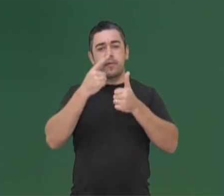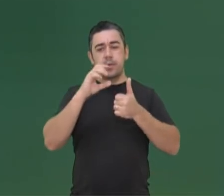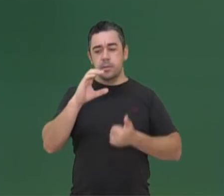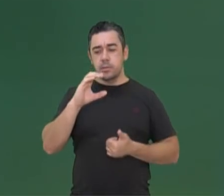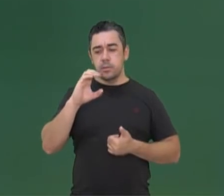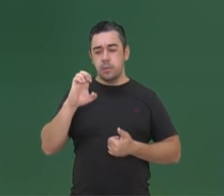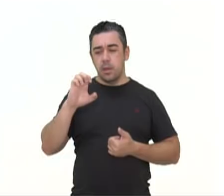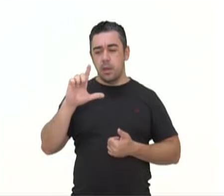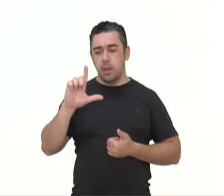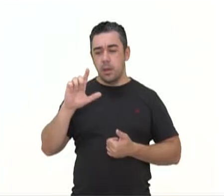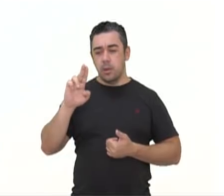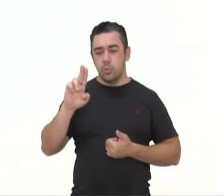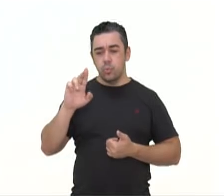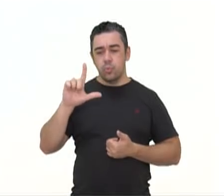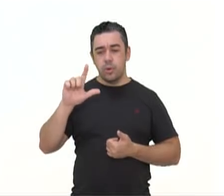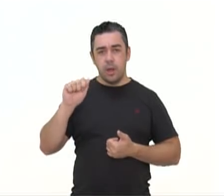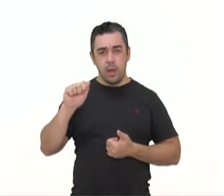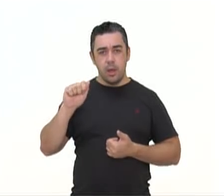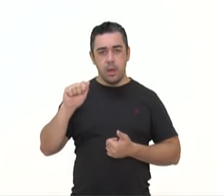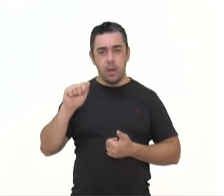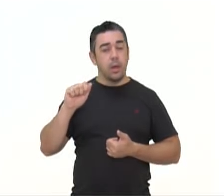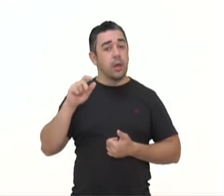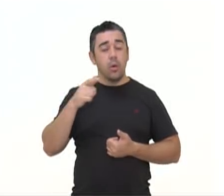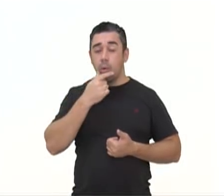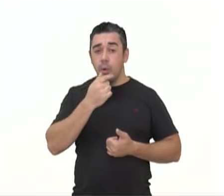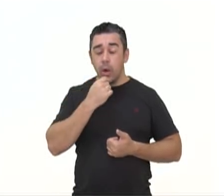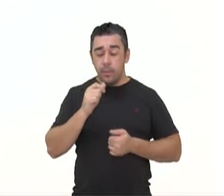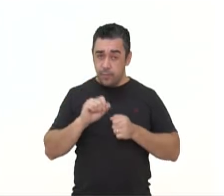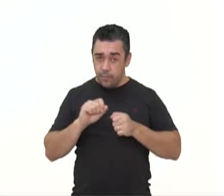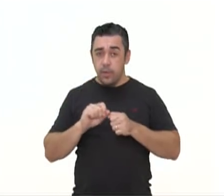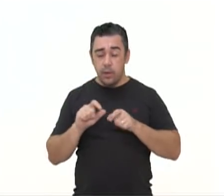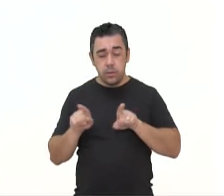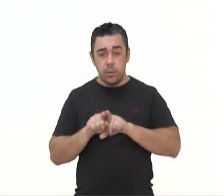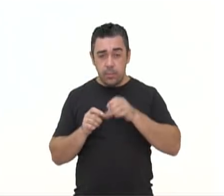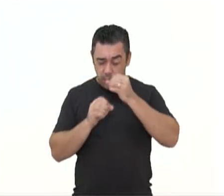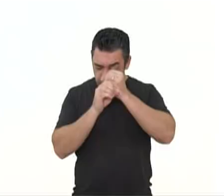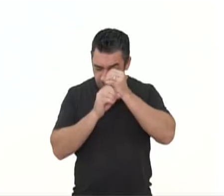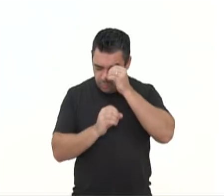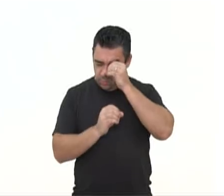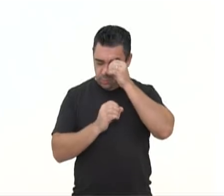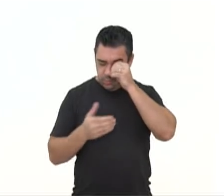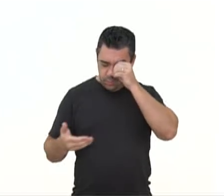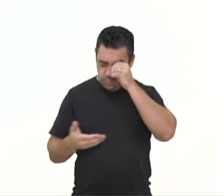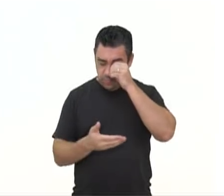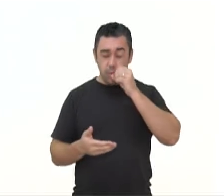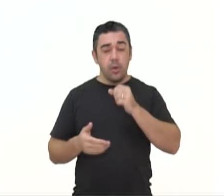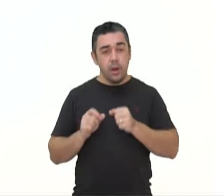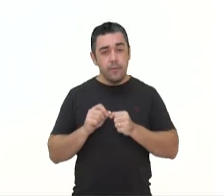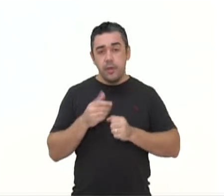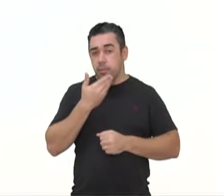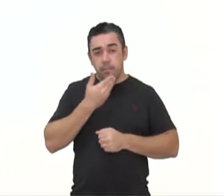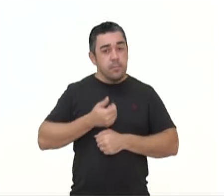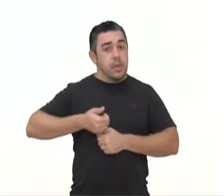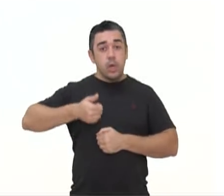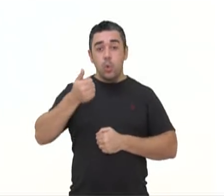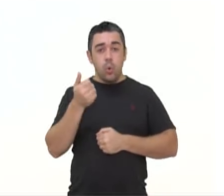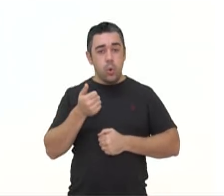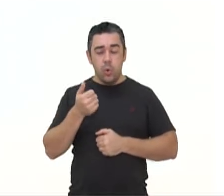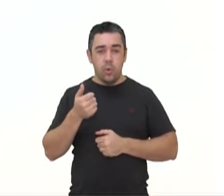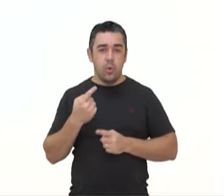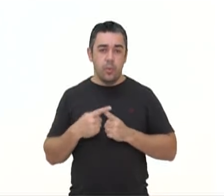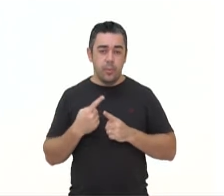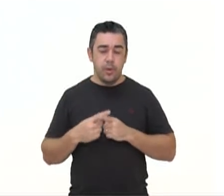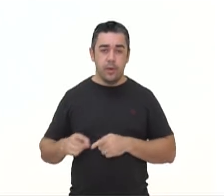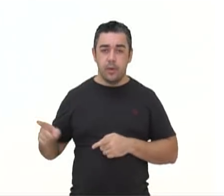célula. E Robert Hooke não utilizou um instrumento, um microscópio, então ele aperfeiçoou esse instrumento que já